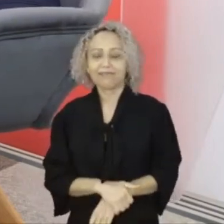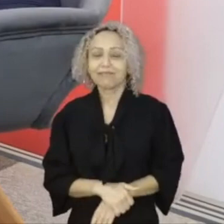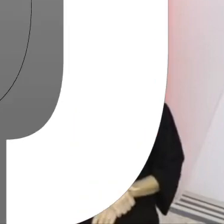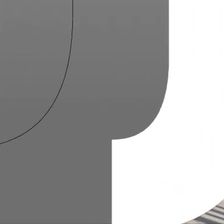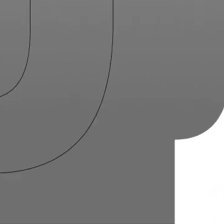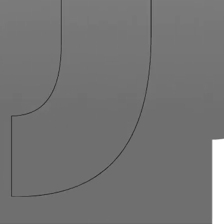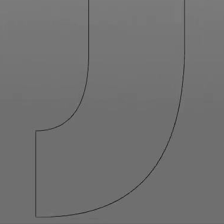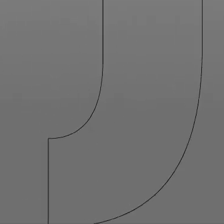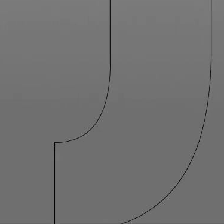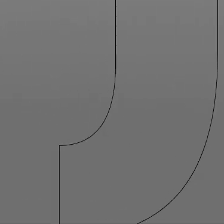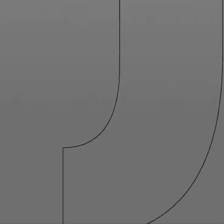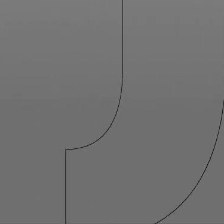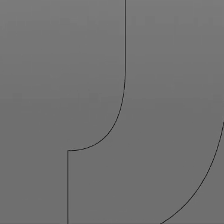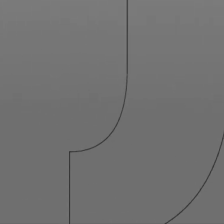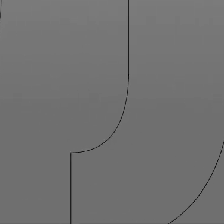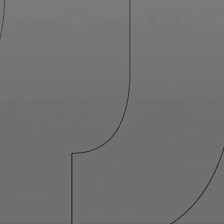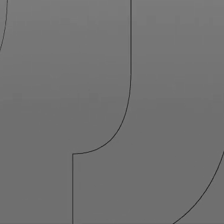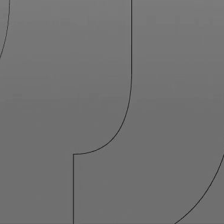PT Brasil.